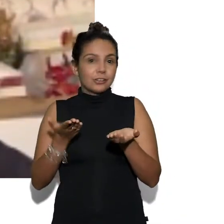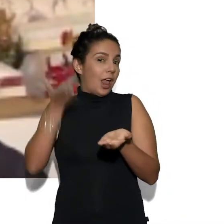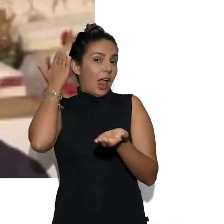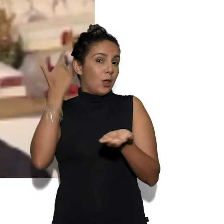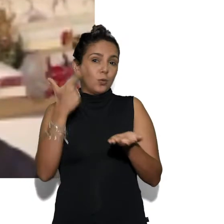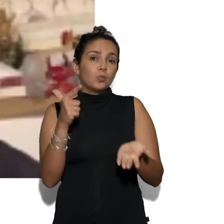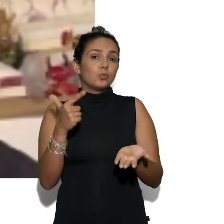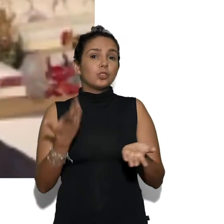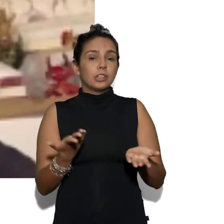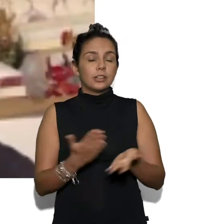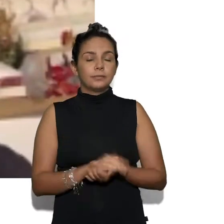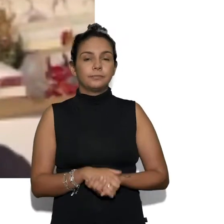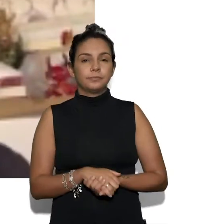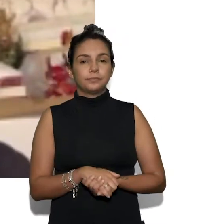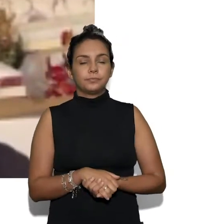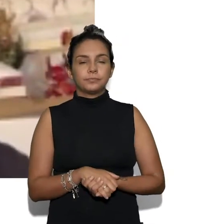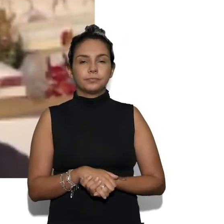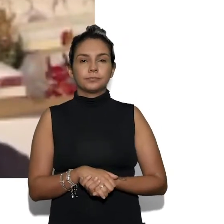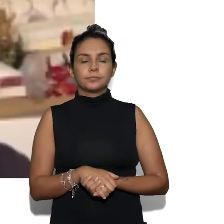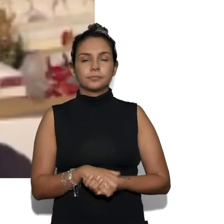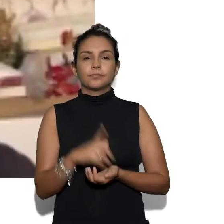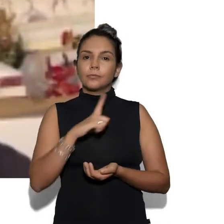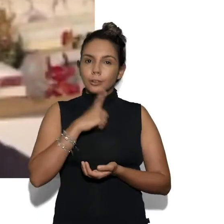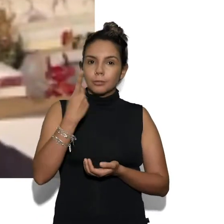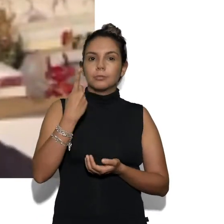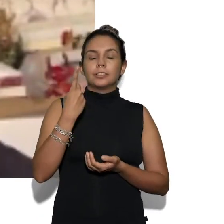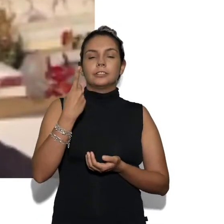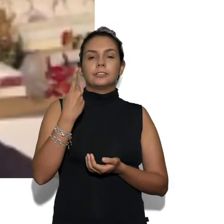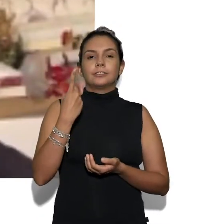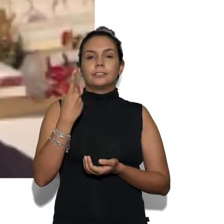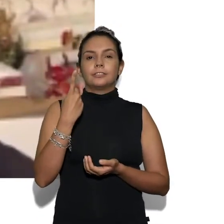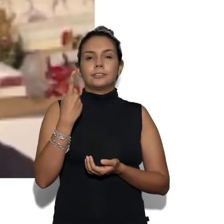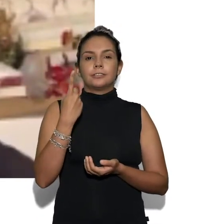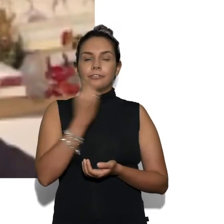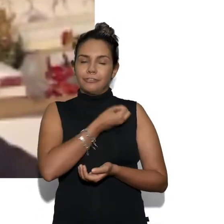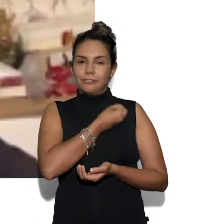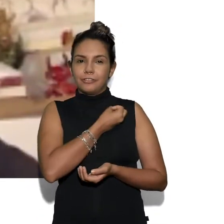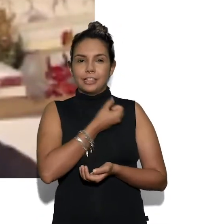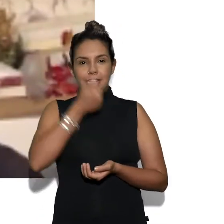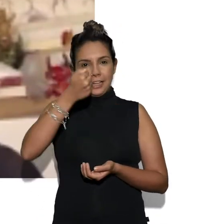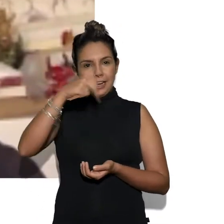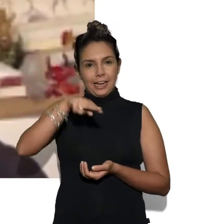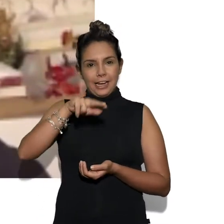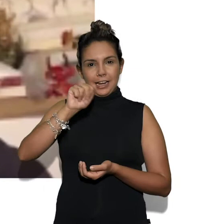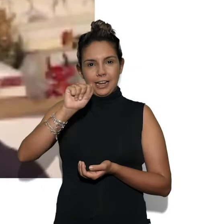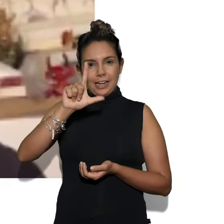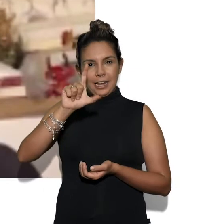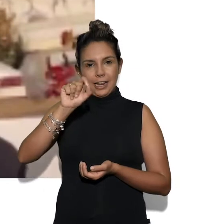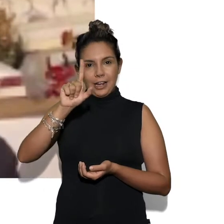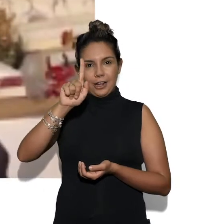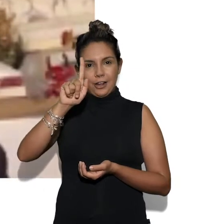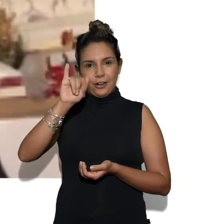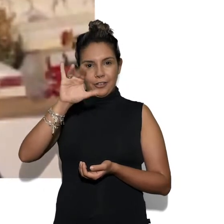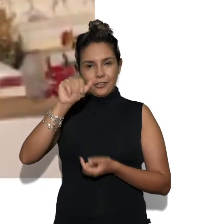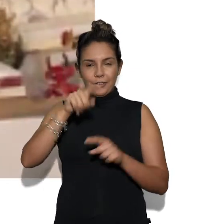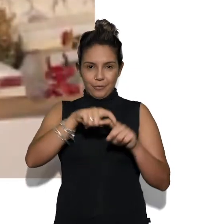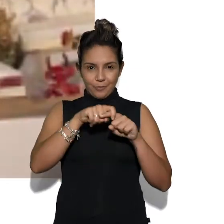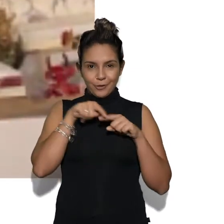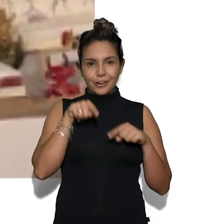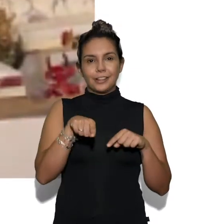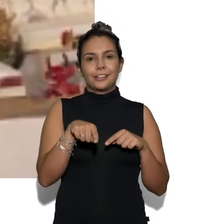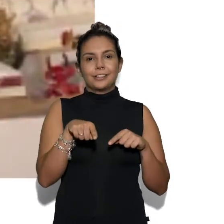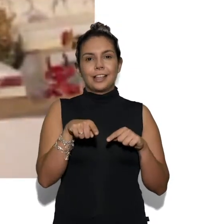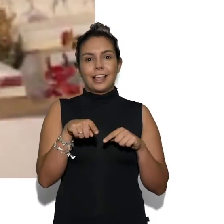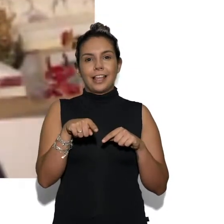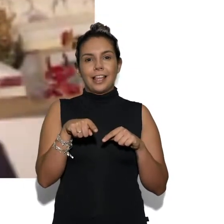com uma margem de erro muito menor. Mas eu ainda eu ainda tive uma vida analógica, a minha vida era analógica e